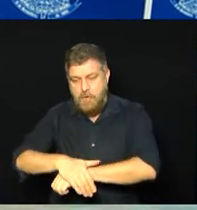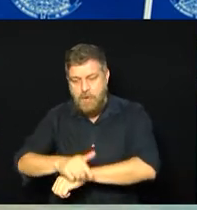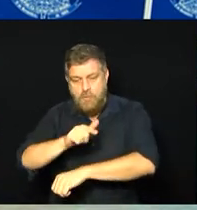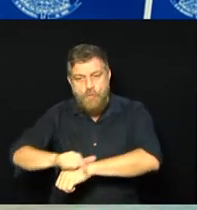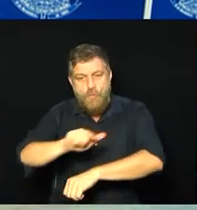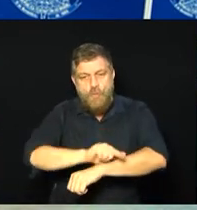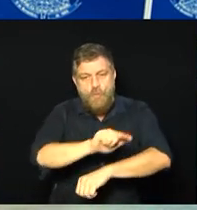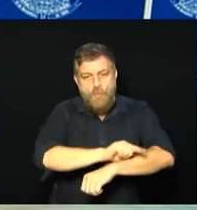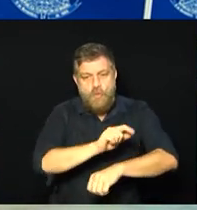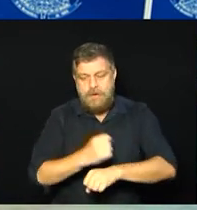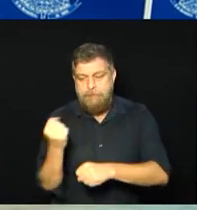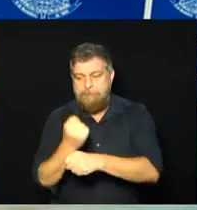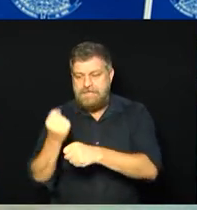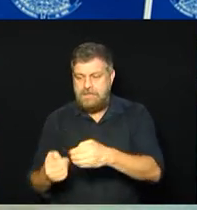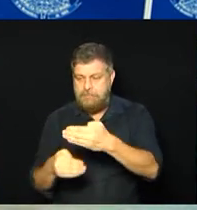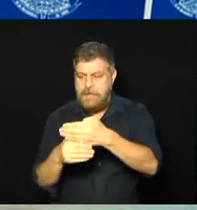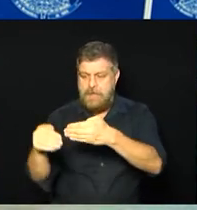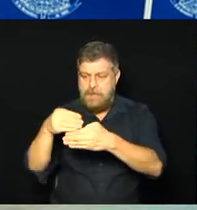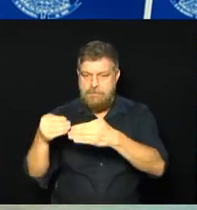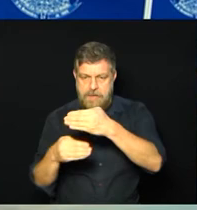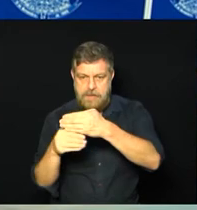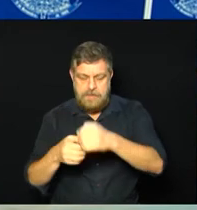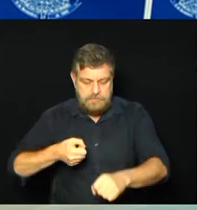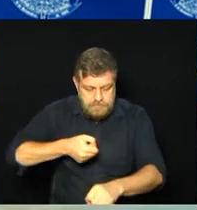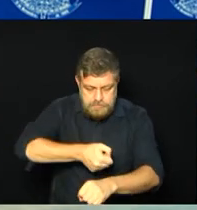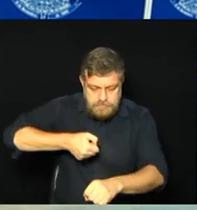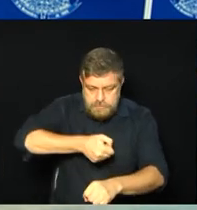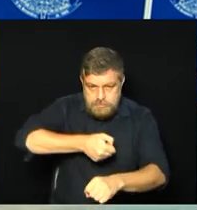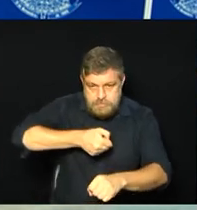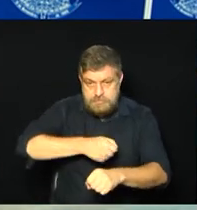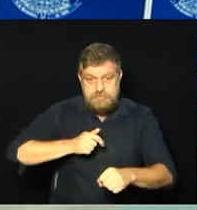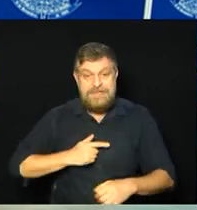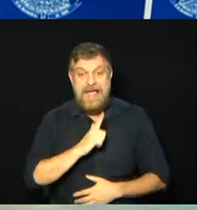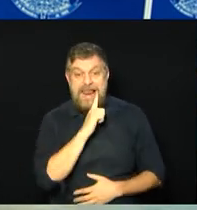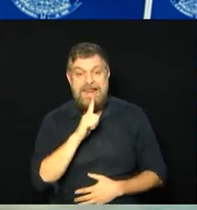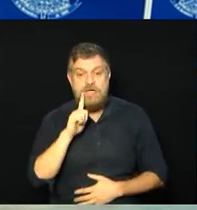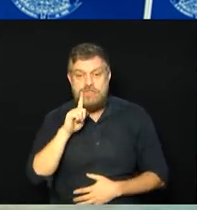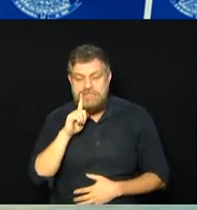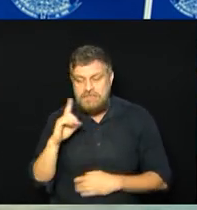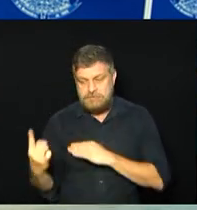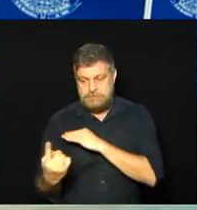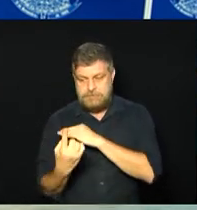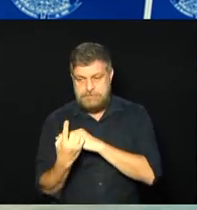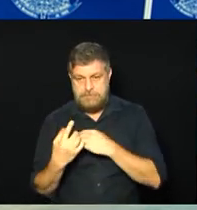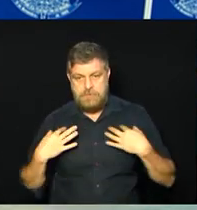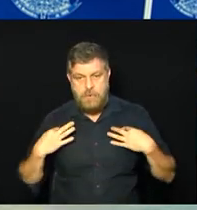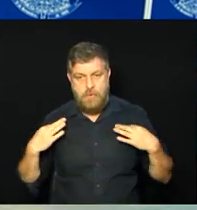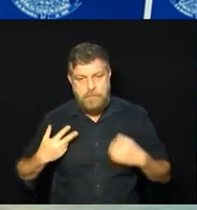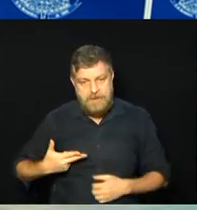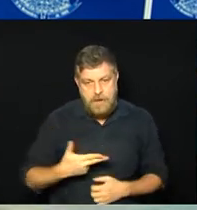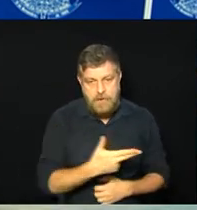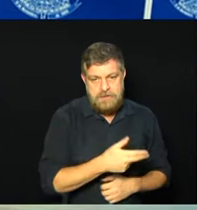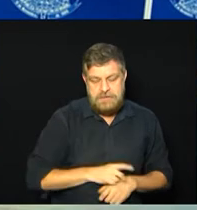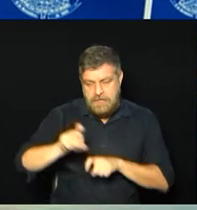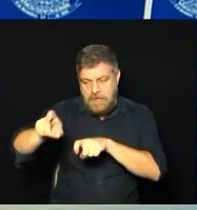obras, pedreiro, serralheiro, atendente de lanchonete, cortador de roupas,